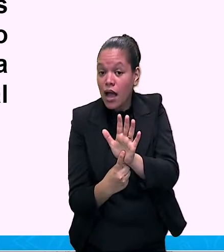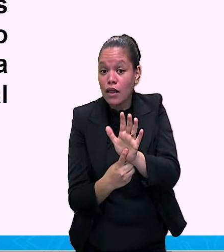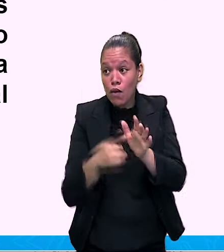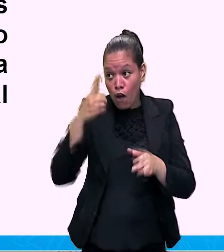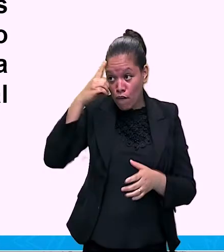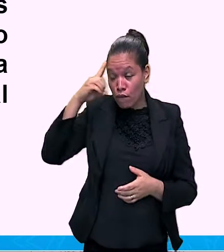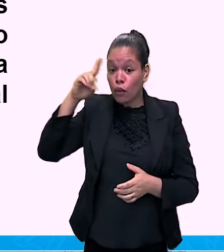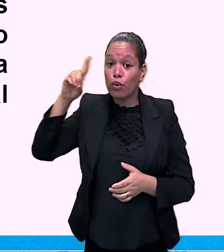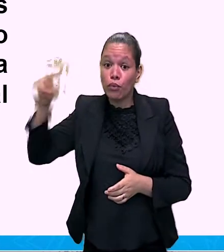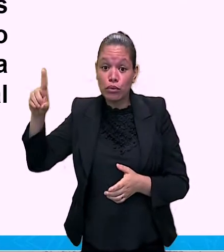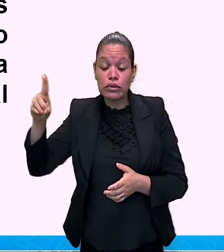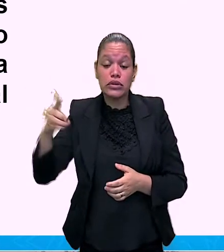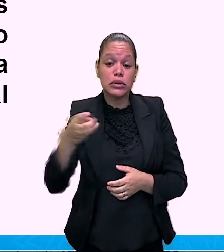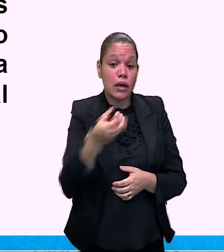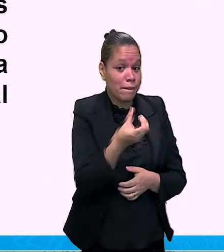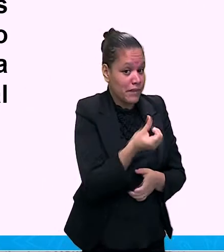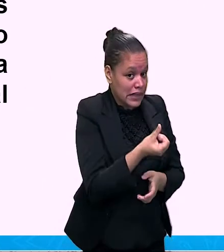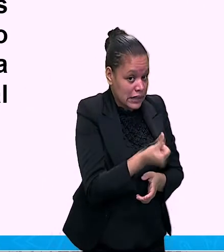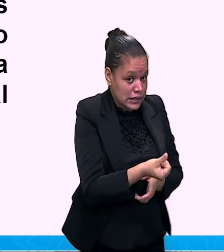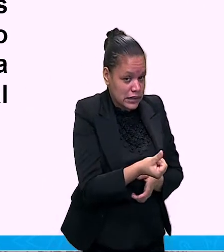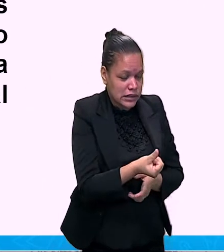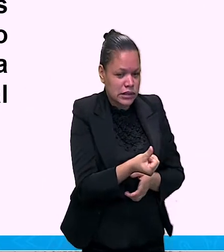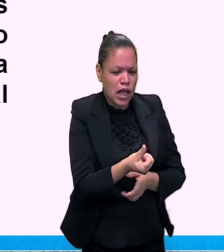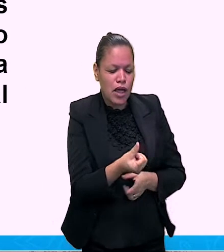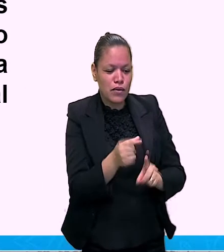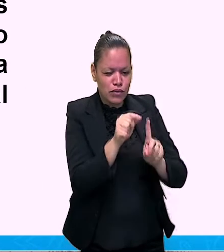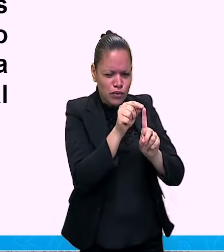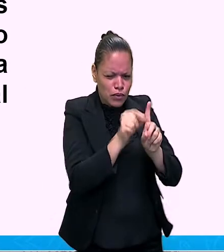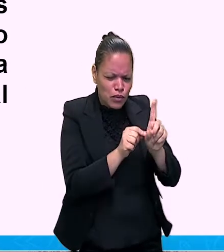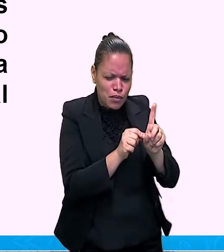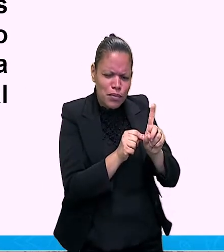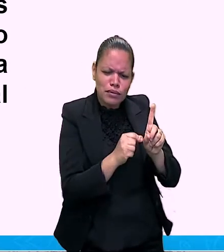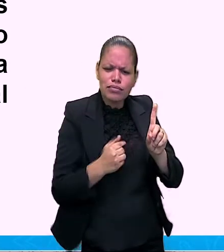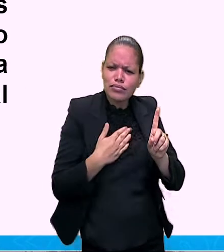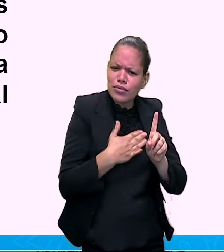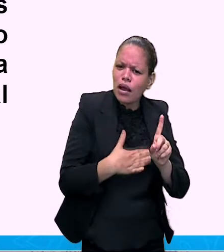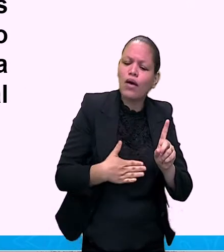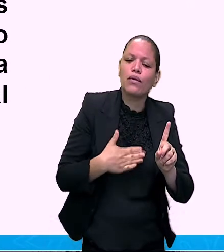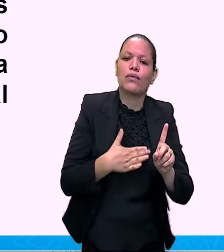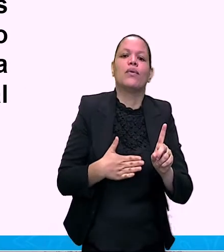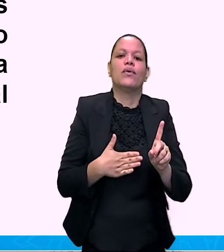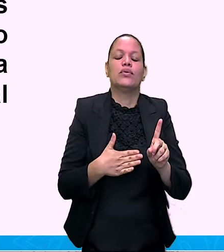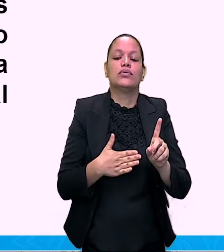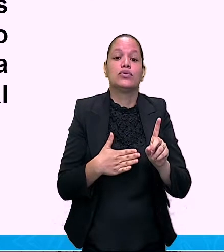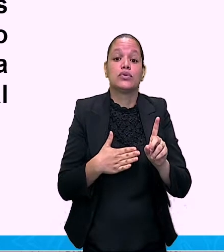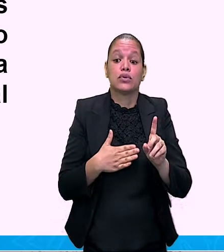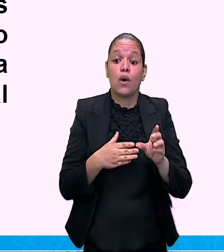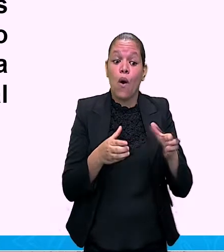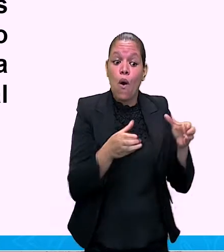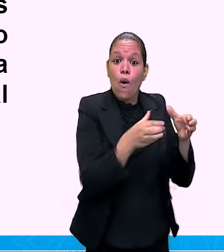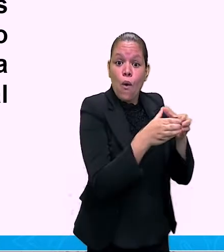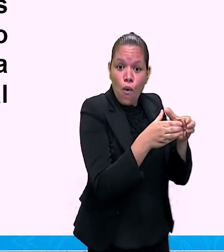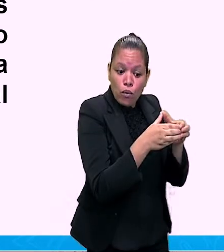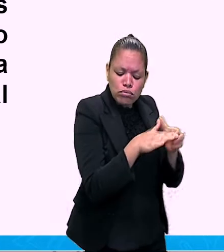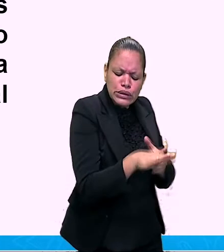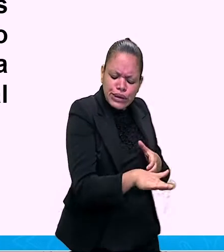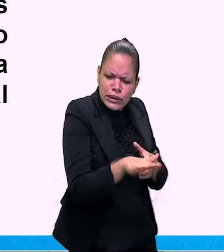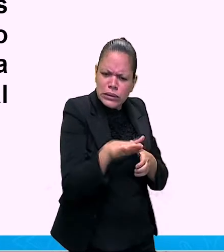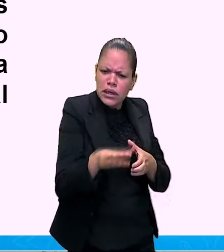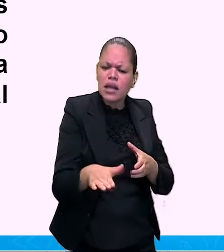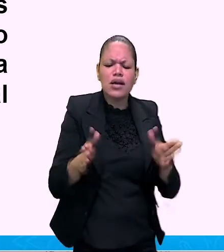quando 2 crianças já estavam sendo acompanhadas. Mas especialistas